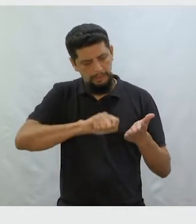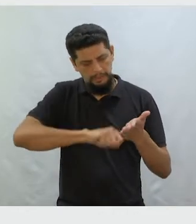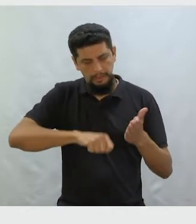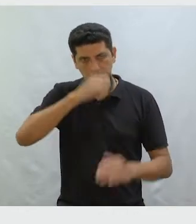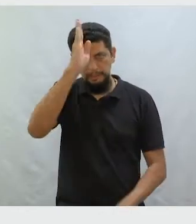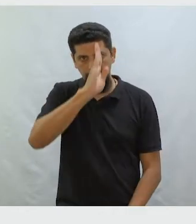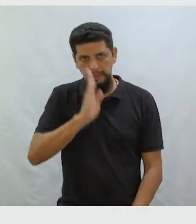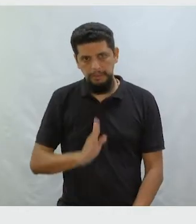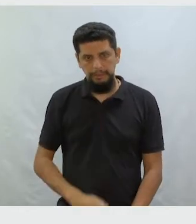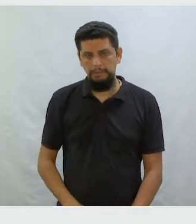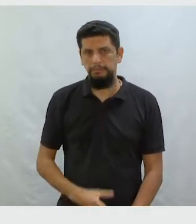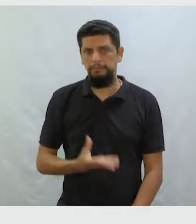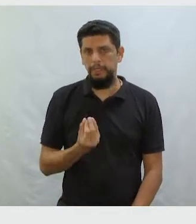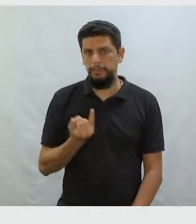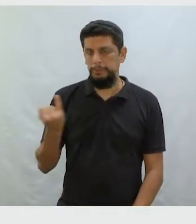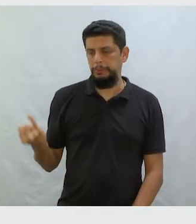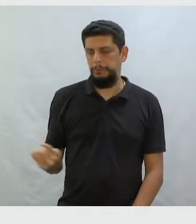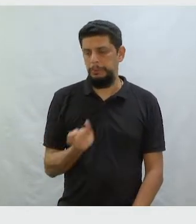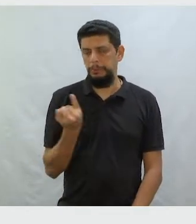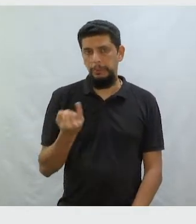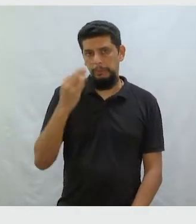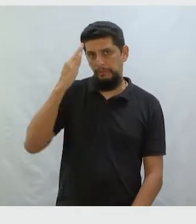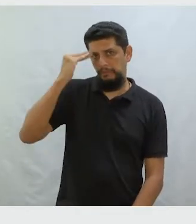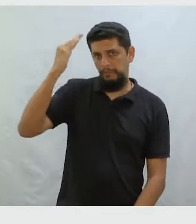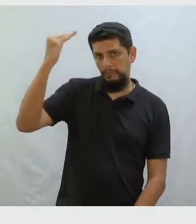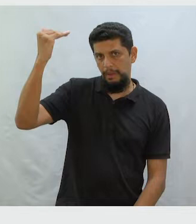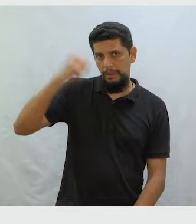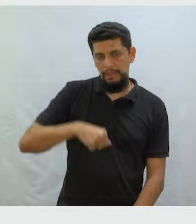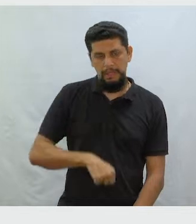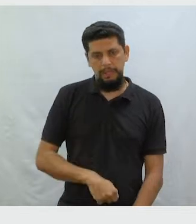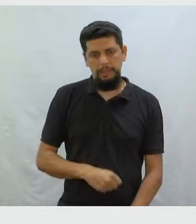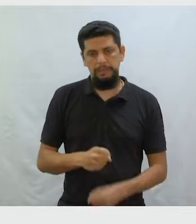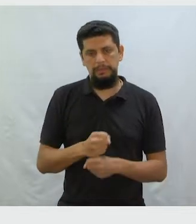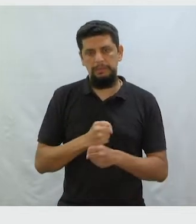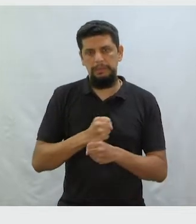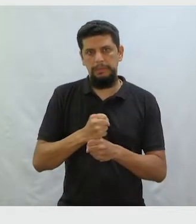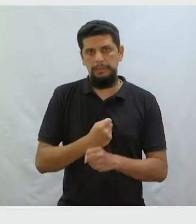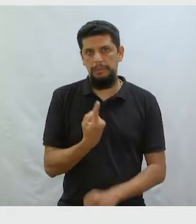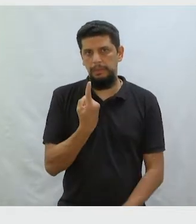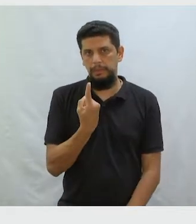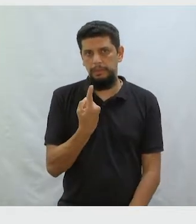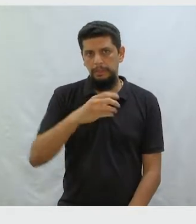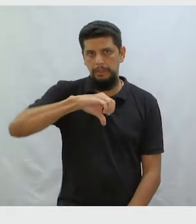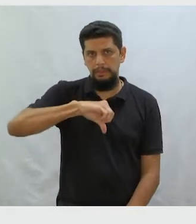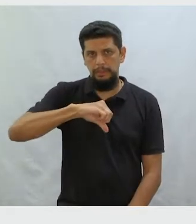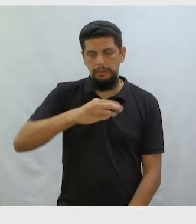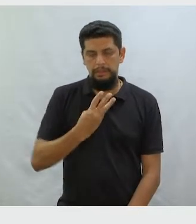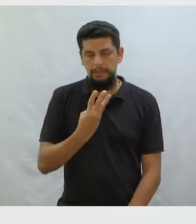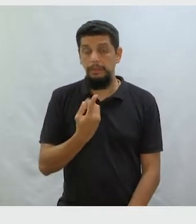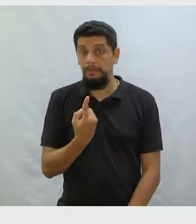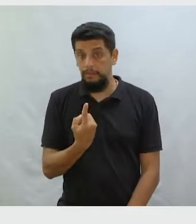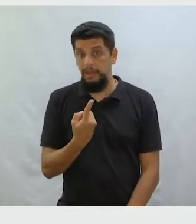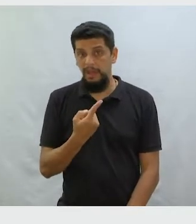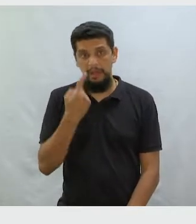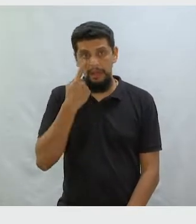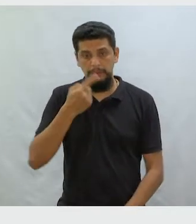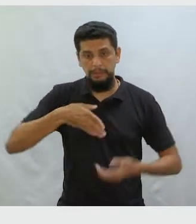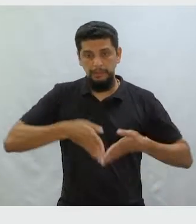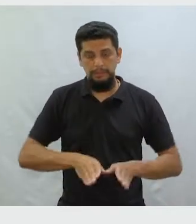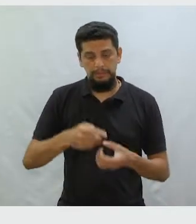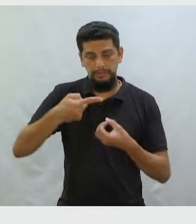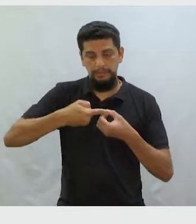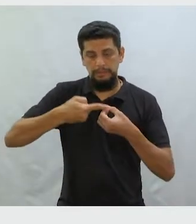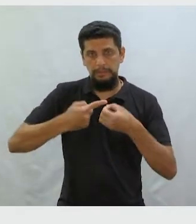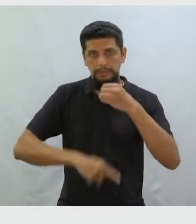brasileira bem importante ela lá no ano de 1931 e olha só nasceu em